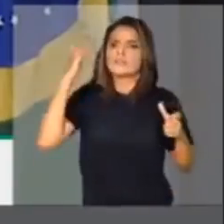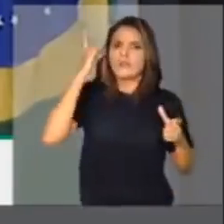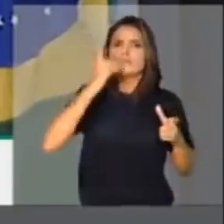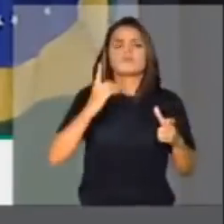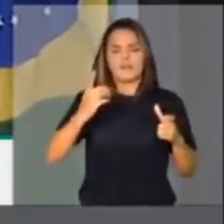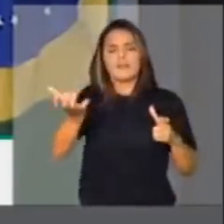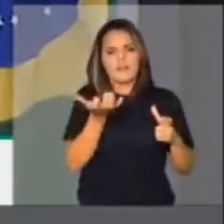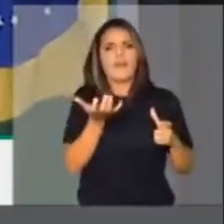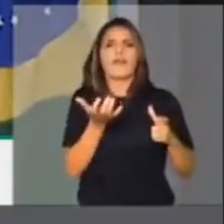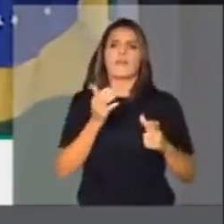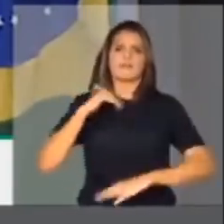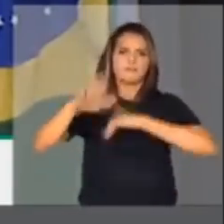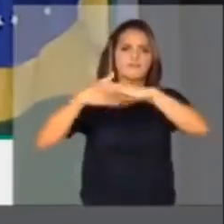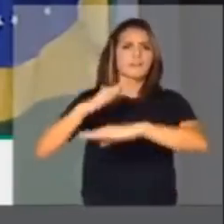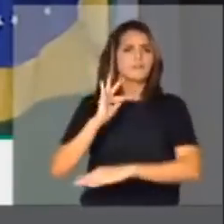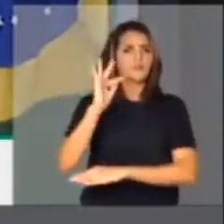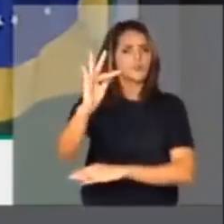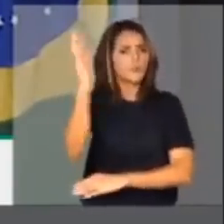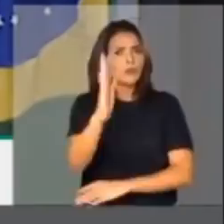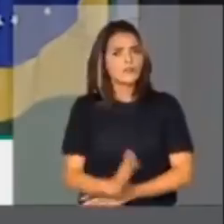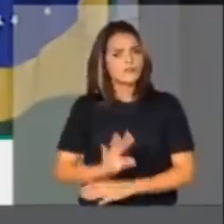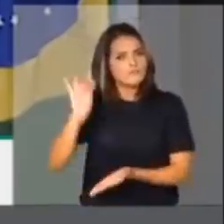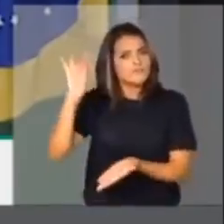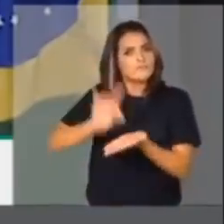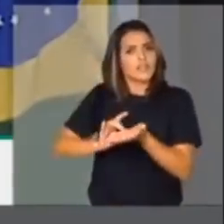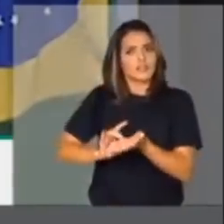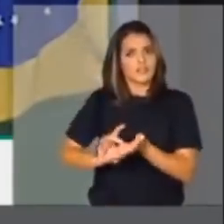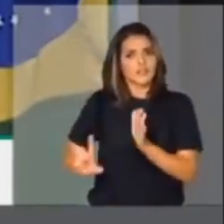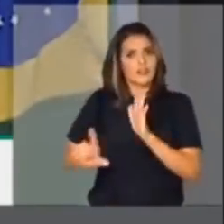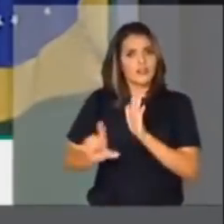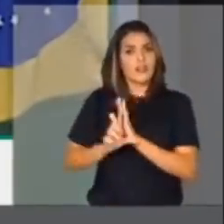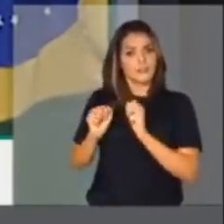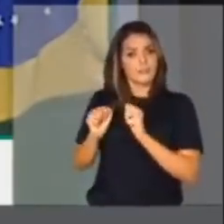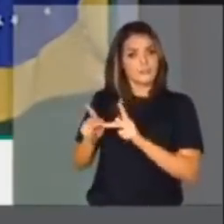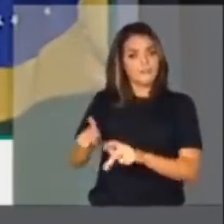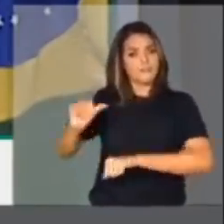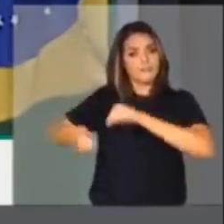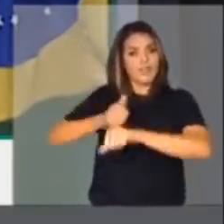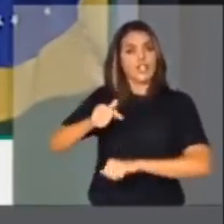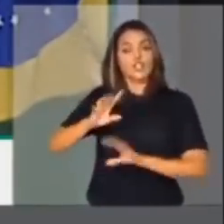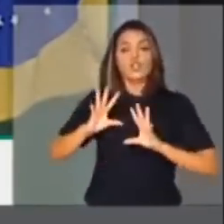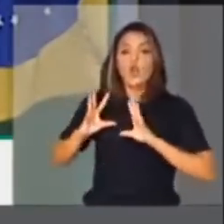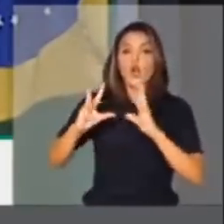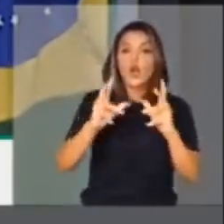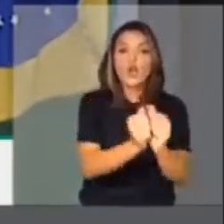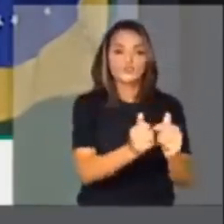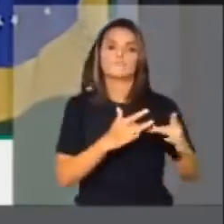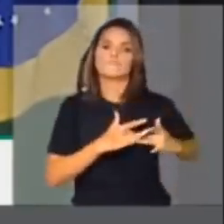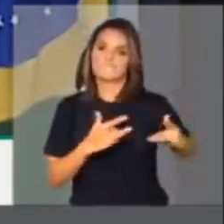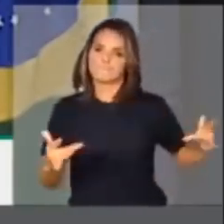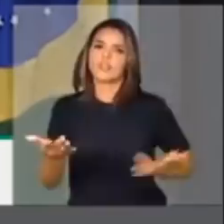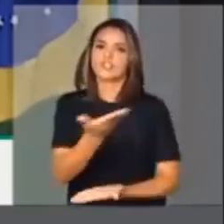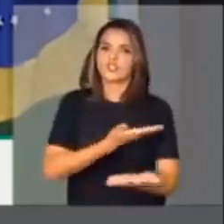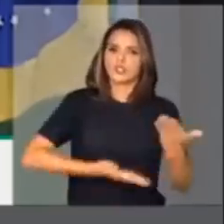comprometida com o futuro do Brasil, com uma verdadeira reforma da Previdência, em que todos somos solidários, porque logo ali na